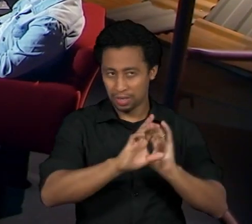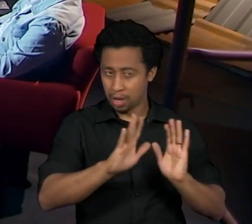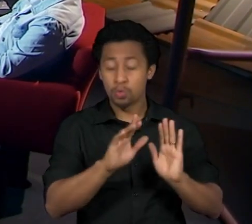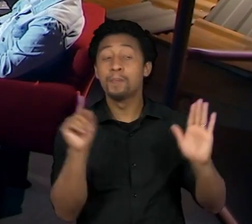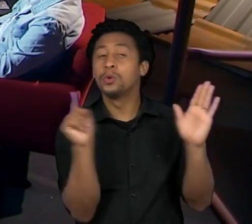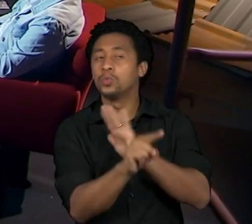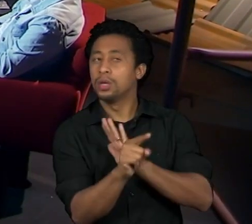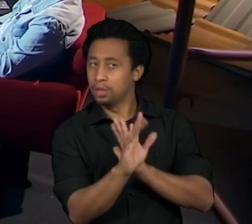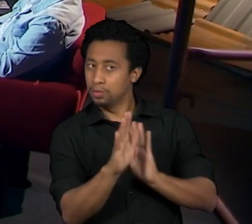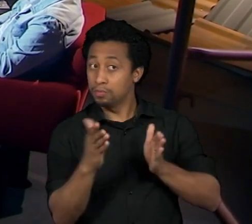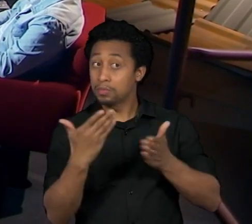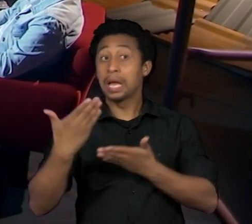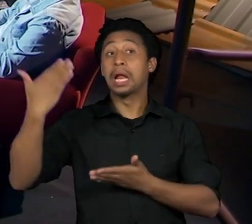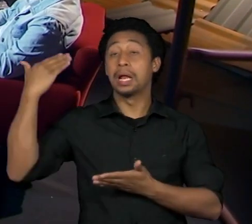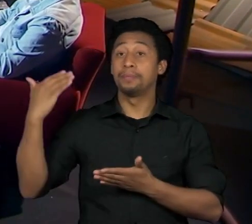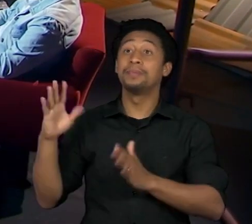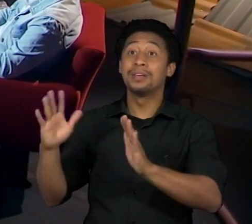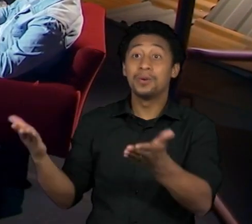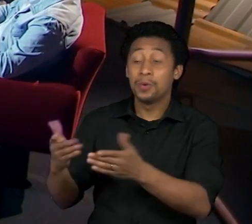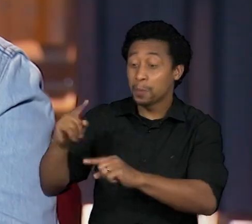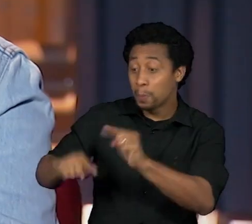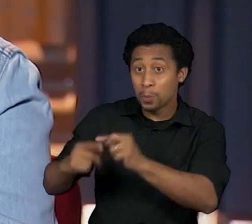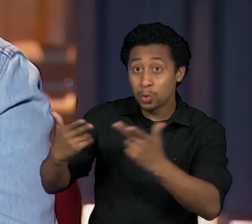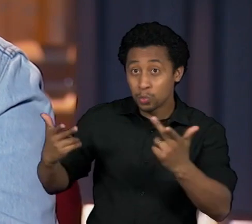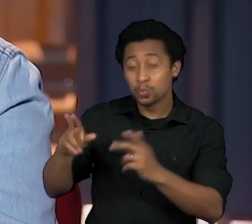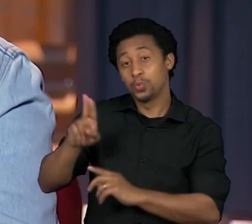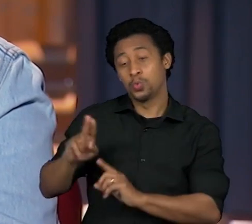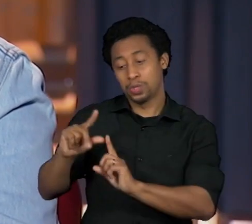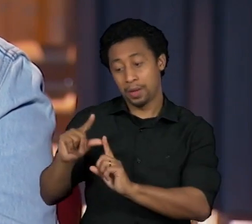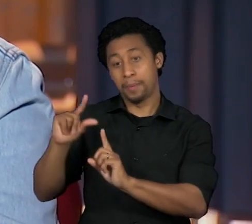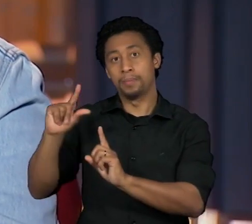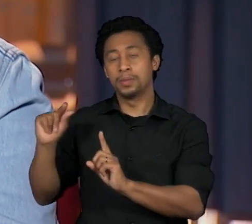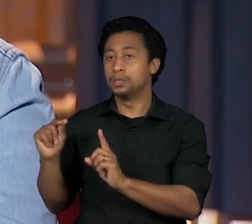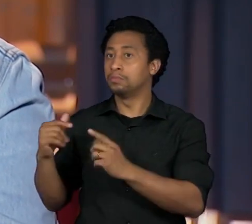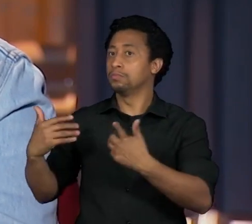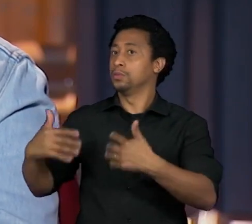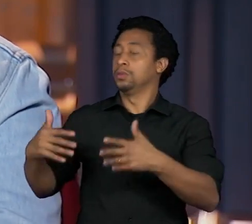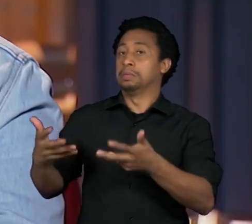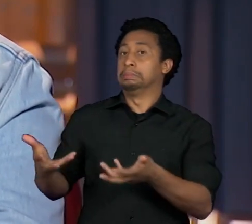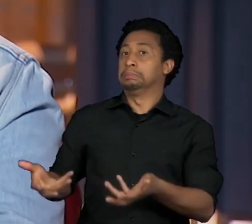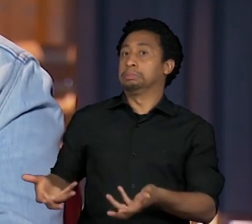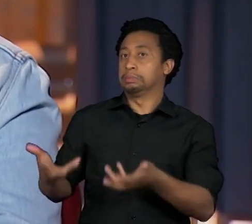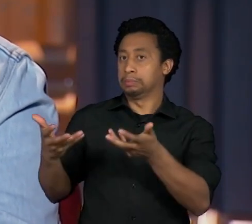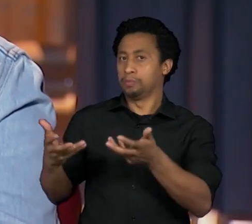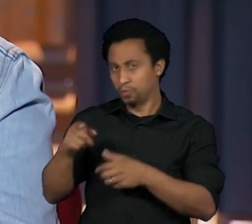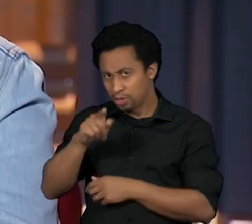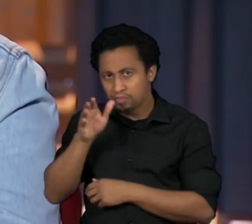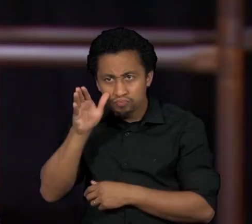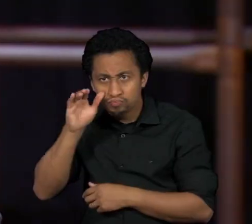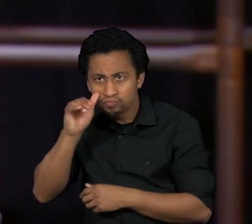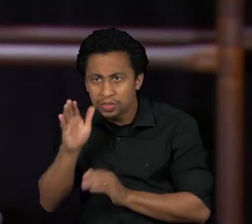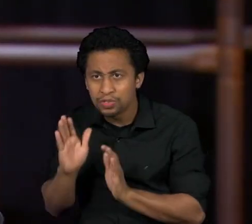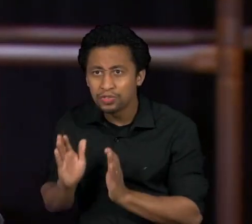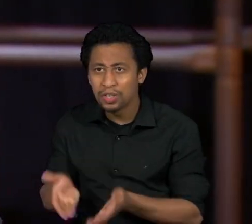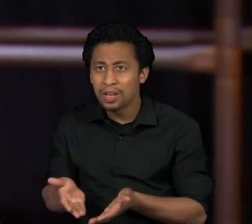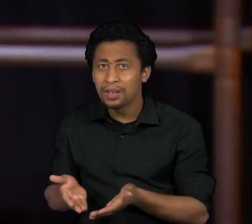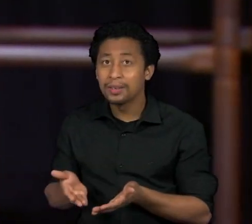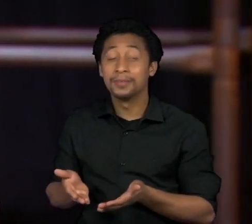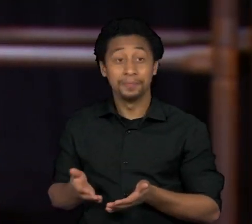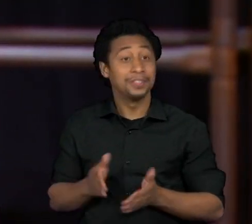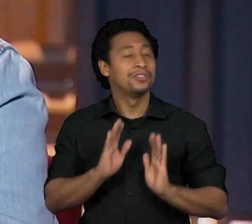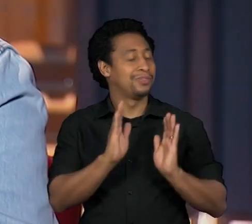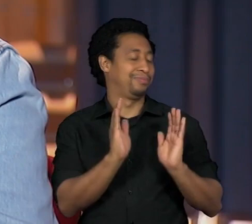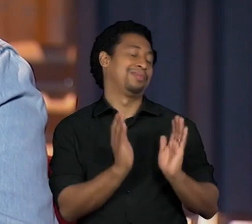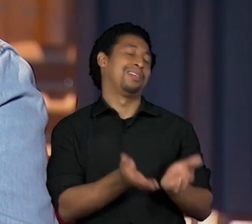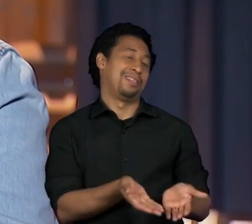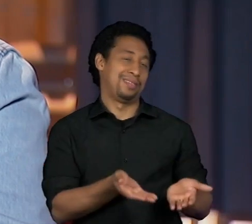temos alternativas muito melhores. Os produtos à base de planta hoje são impressionantes. Não sei se você já teve essa curiosidade. Já. Se você começar a explorar, você